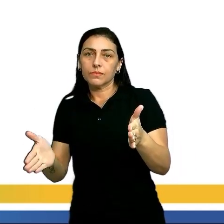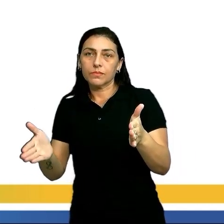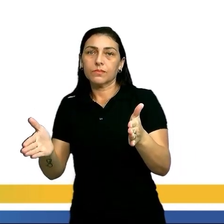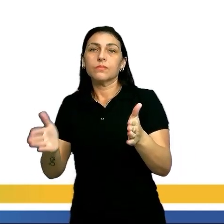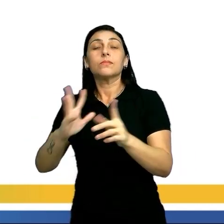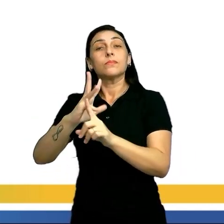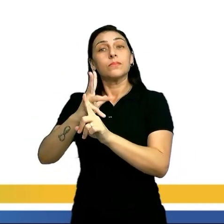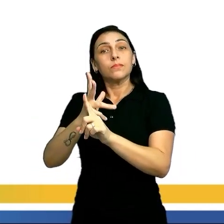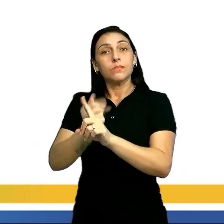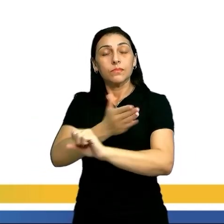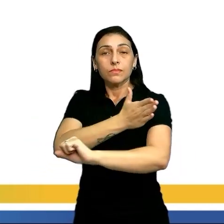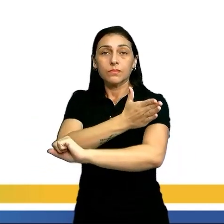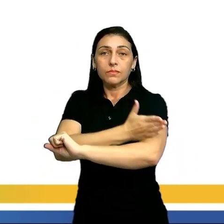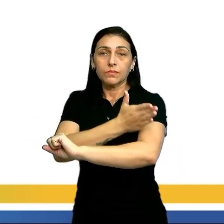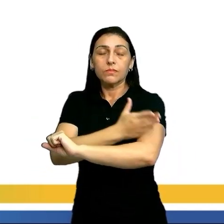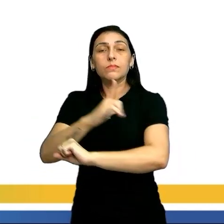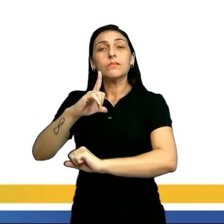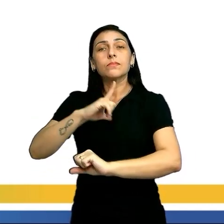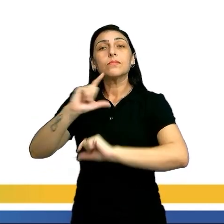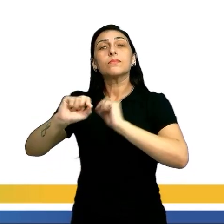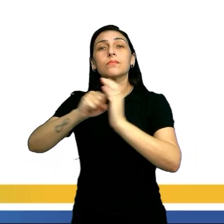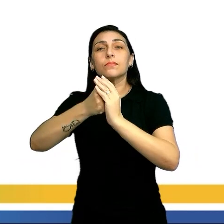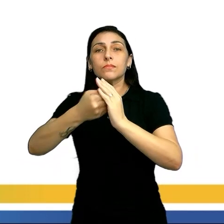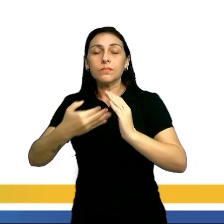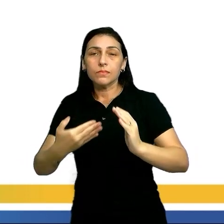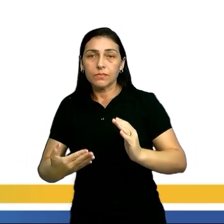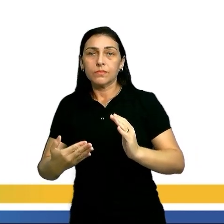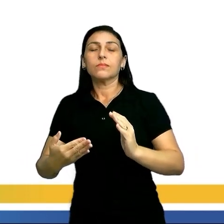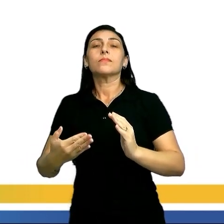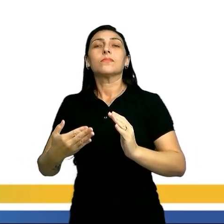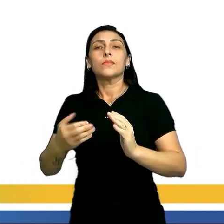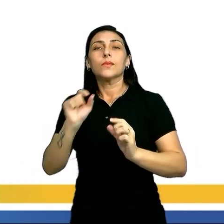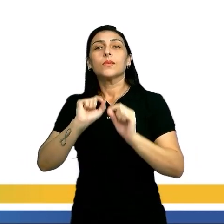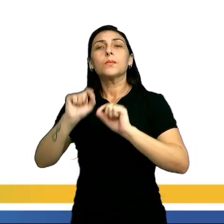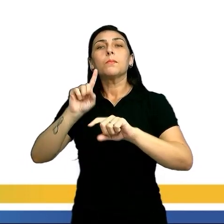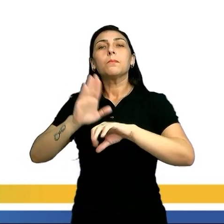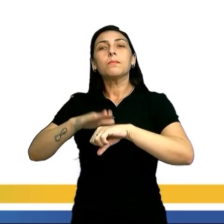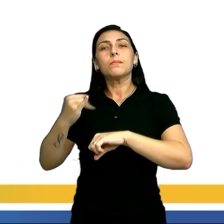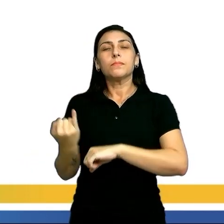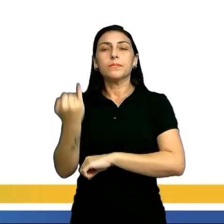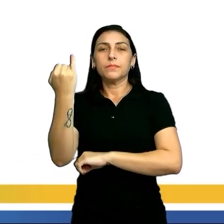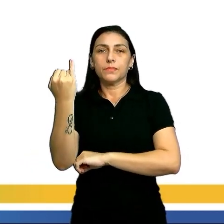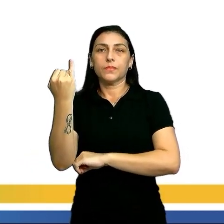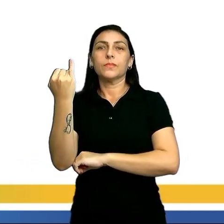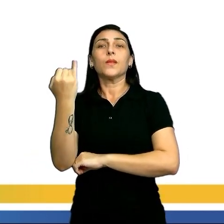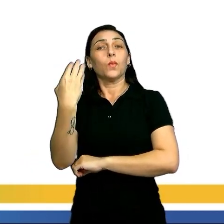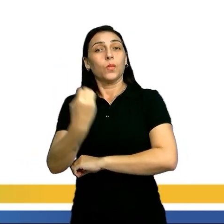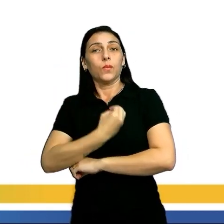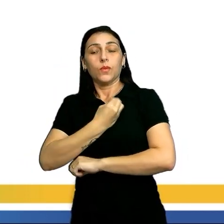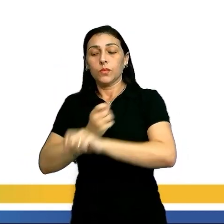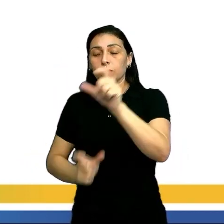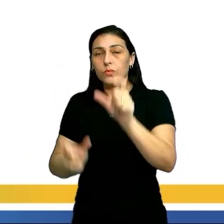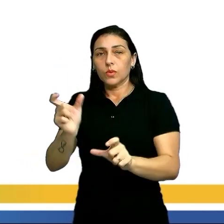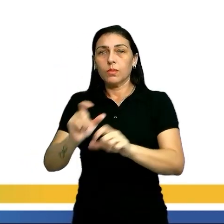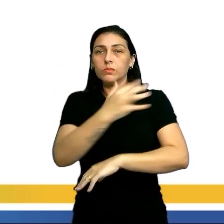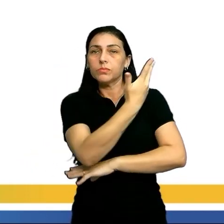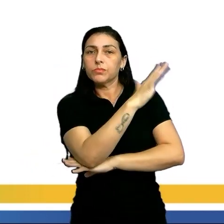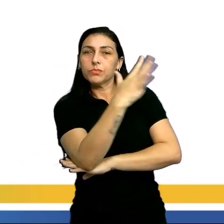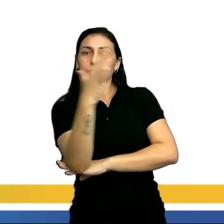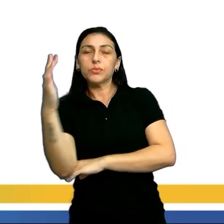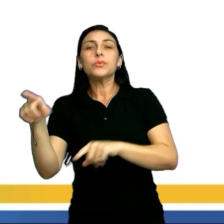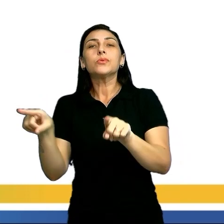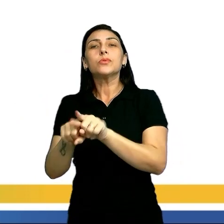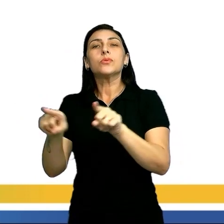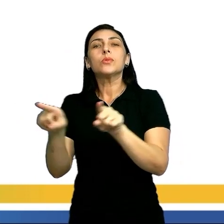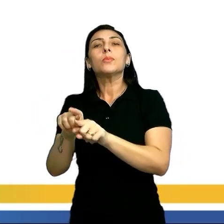A arte pré-histórica tem como característica, ou aspecto mais importante, o convívio do homem, a natureza e